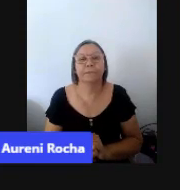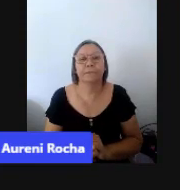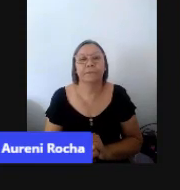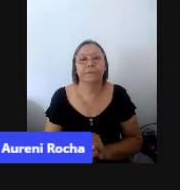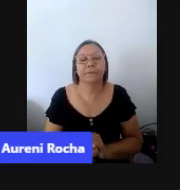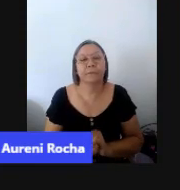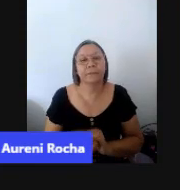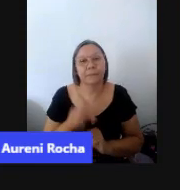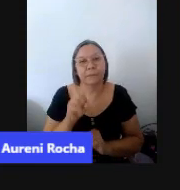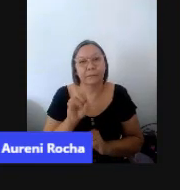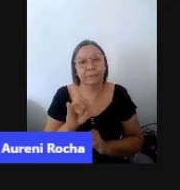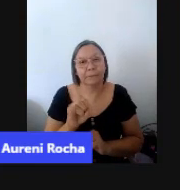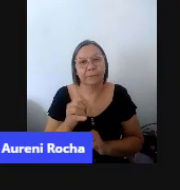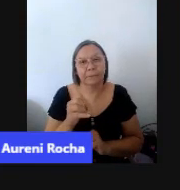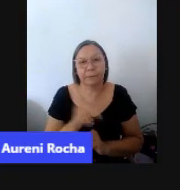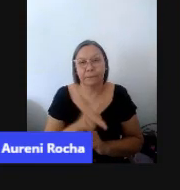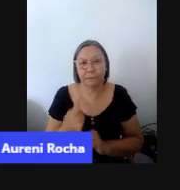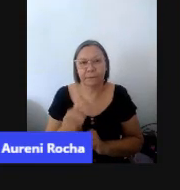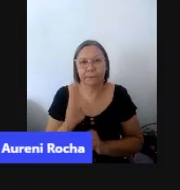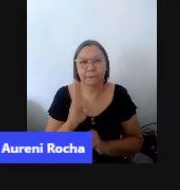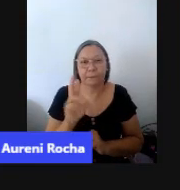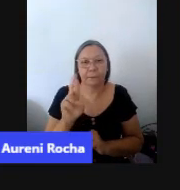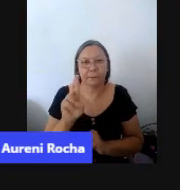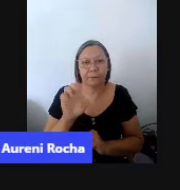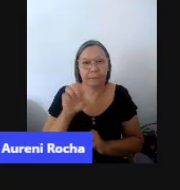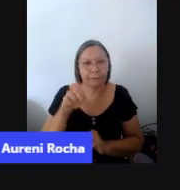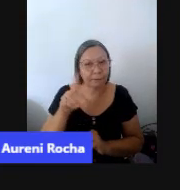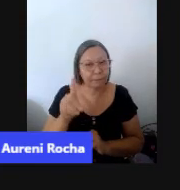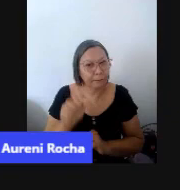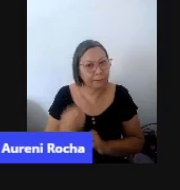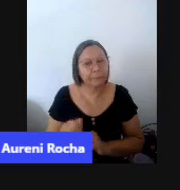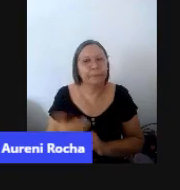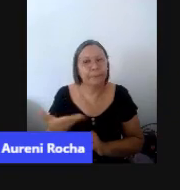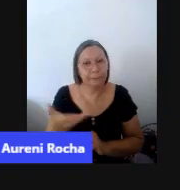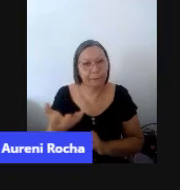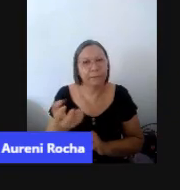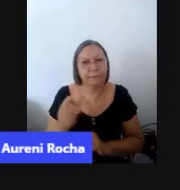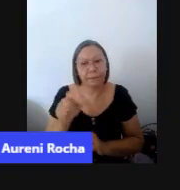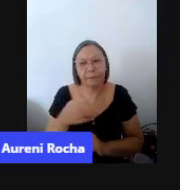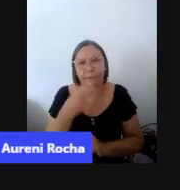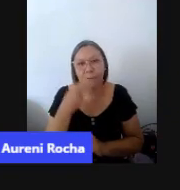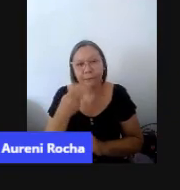puxar a apresentação.